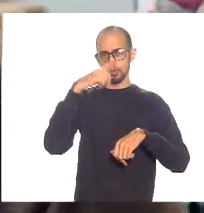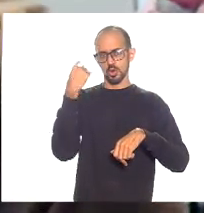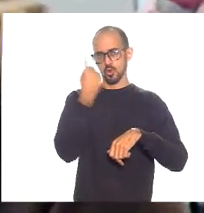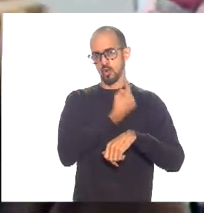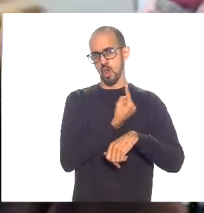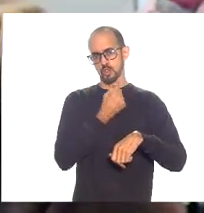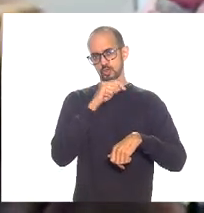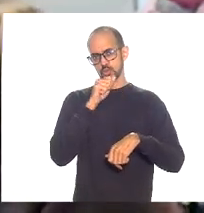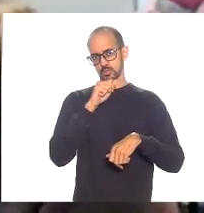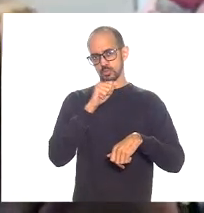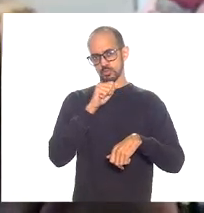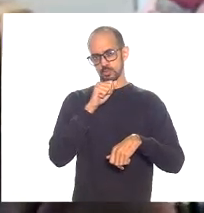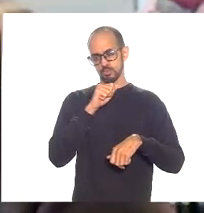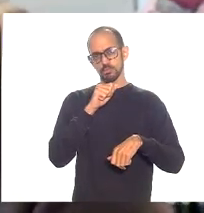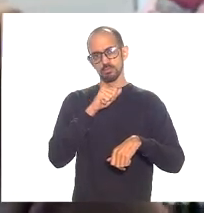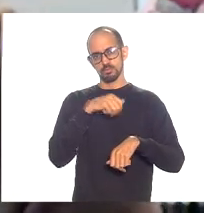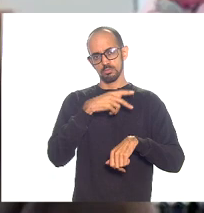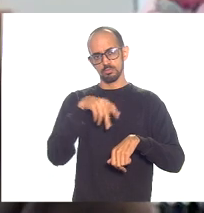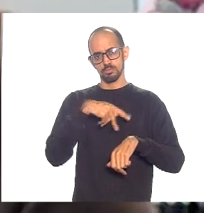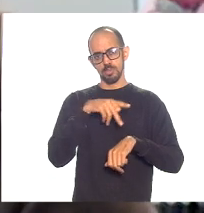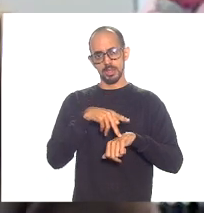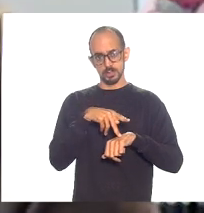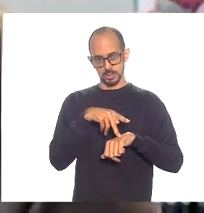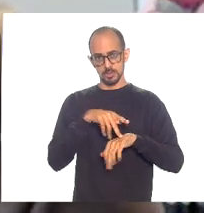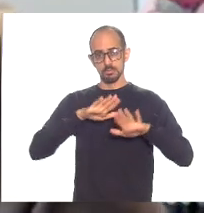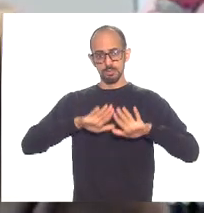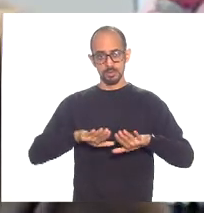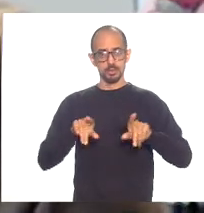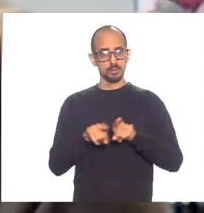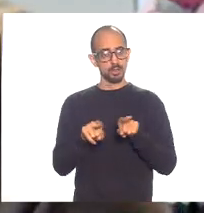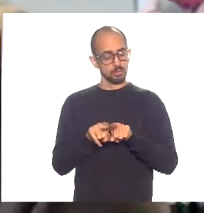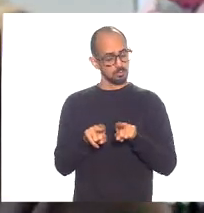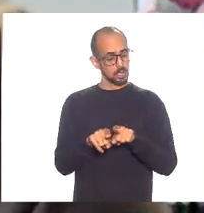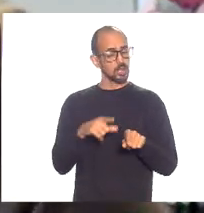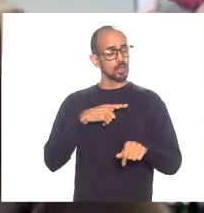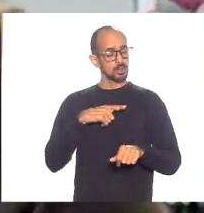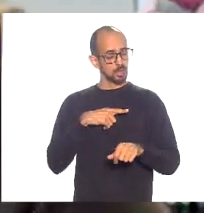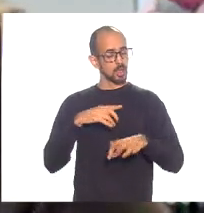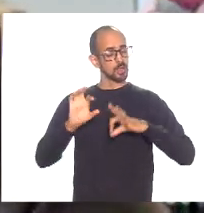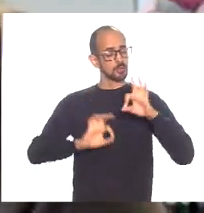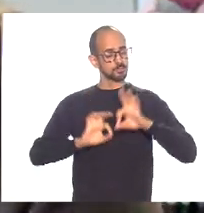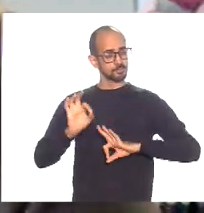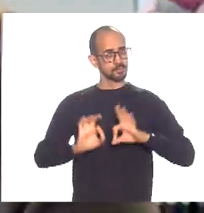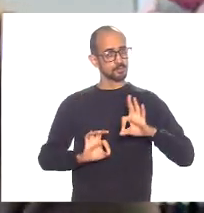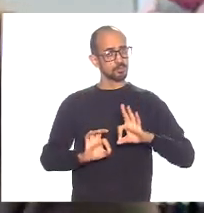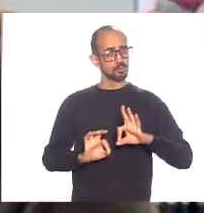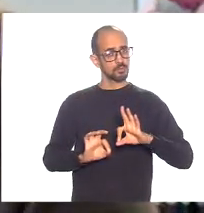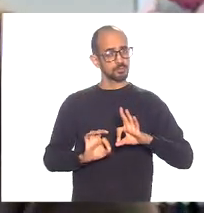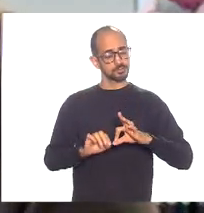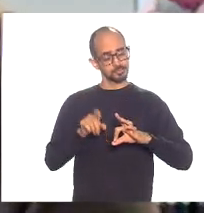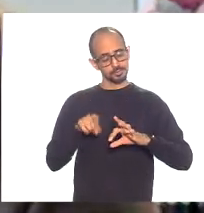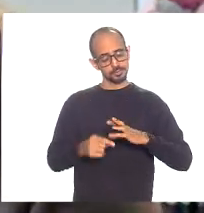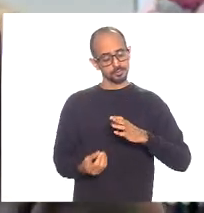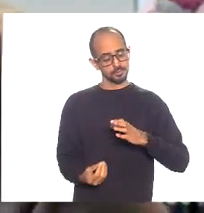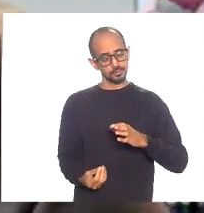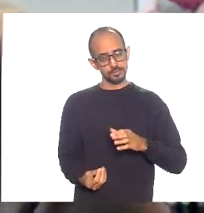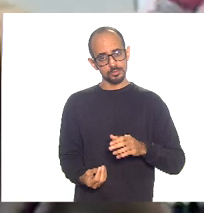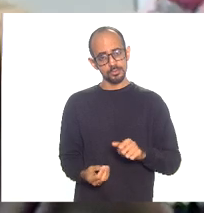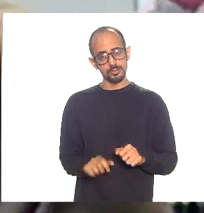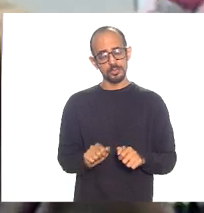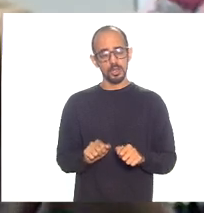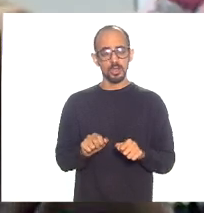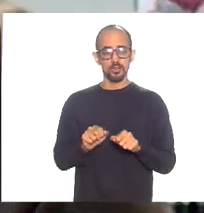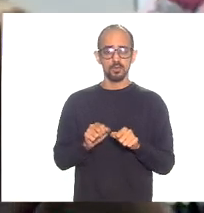e também tenha isso associado a um processo, a um projeto de formação de